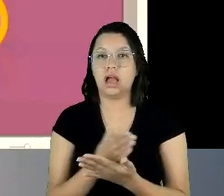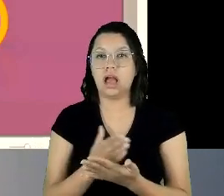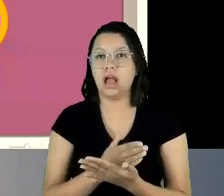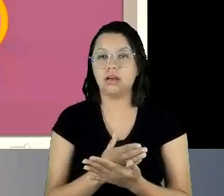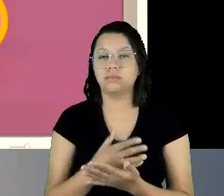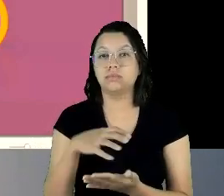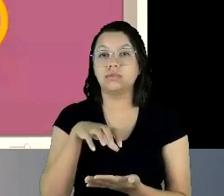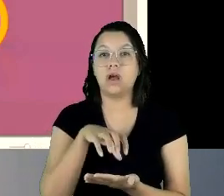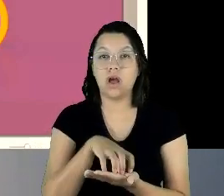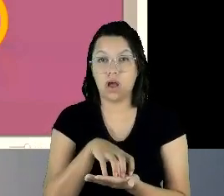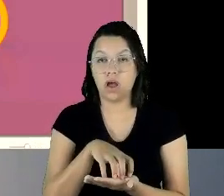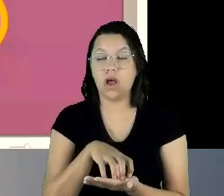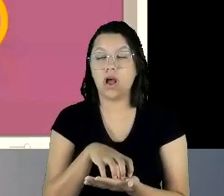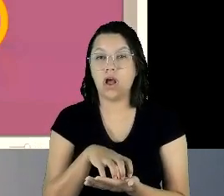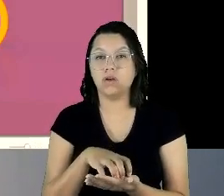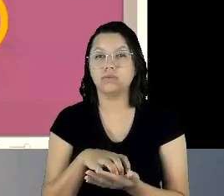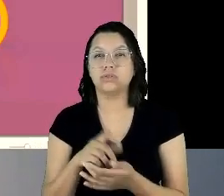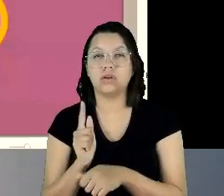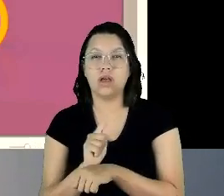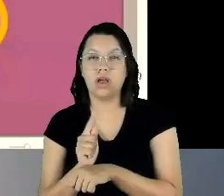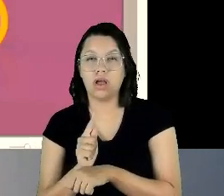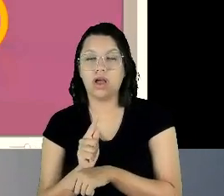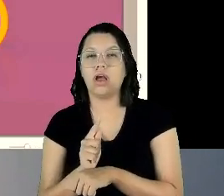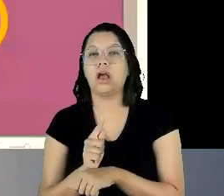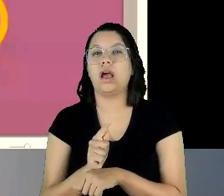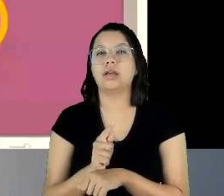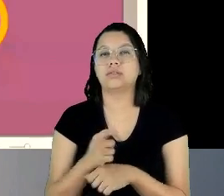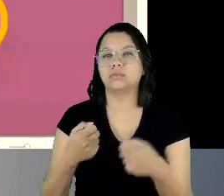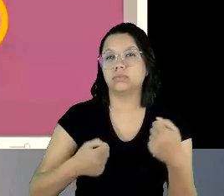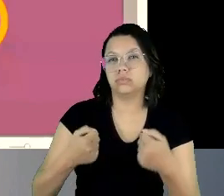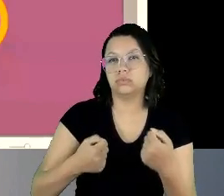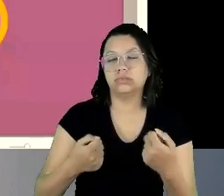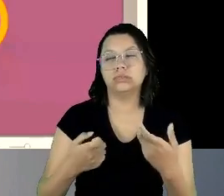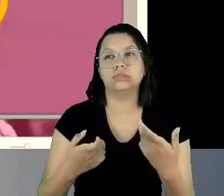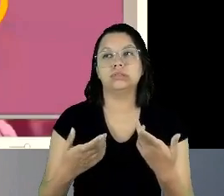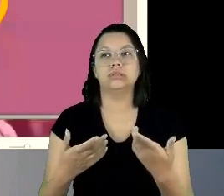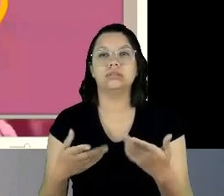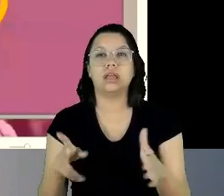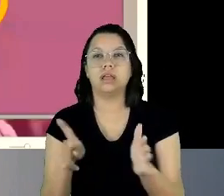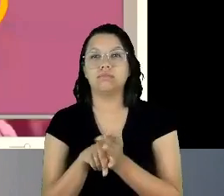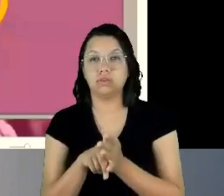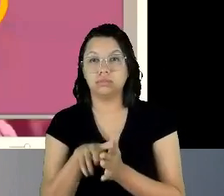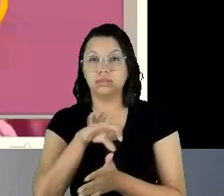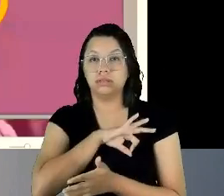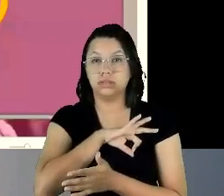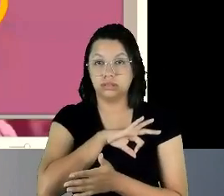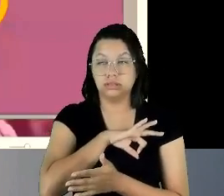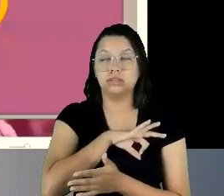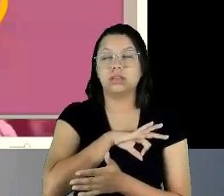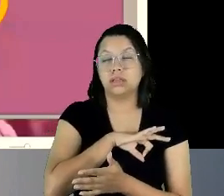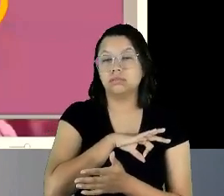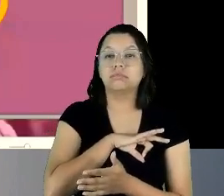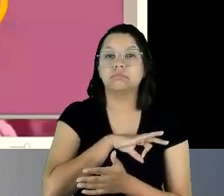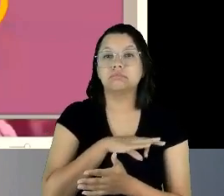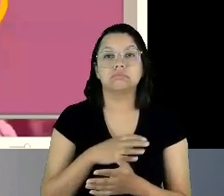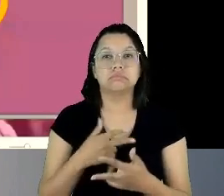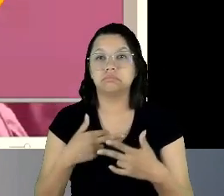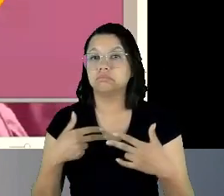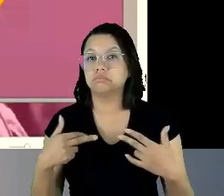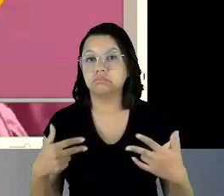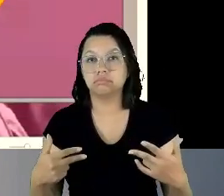órgãos de regulamentação, a SP Trans, os motoristas, as próprias delegacias, enfim, uma